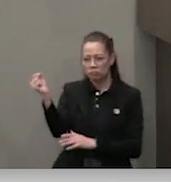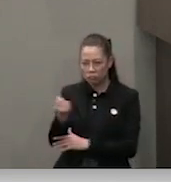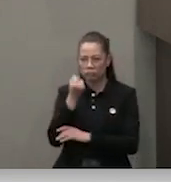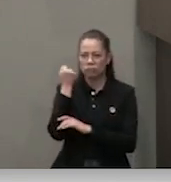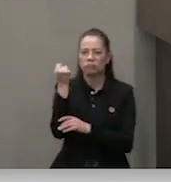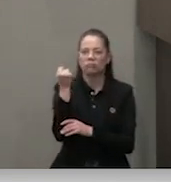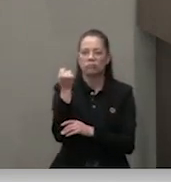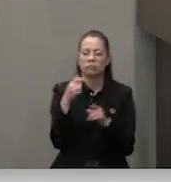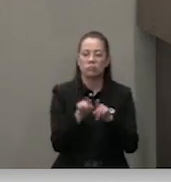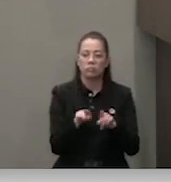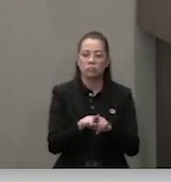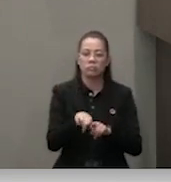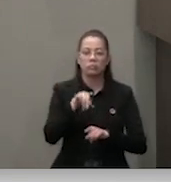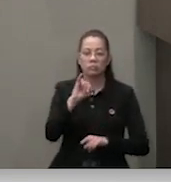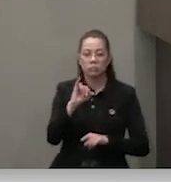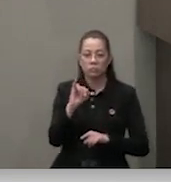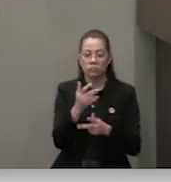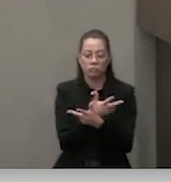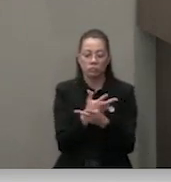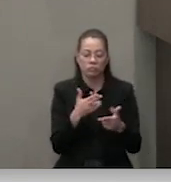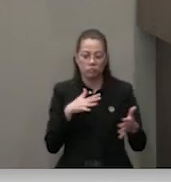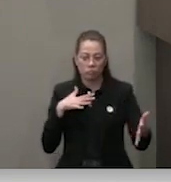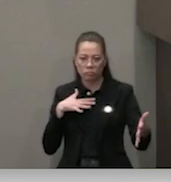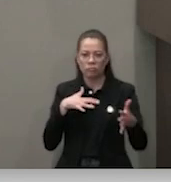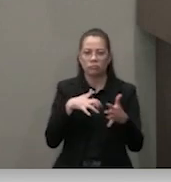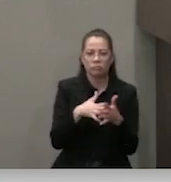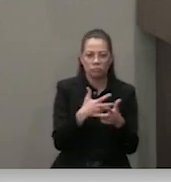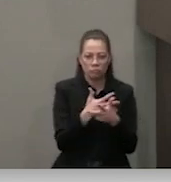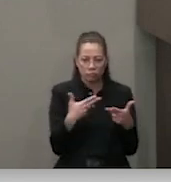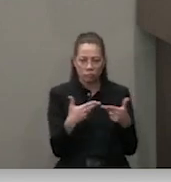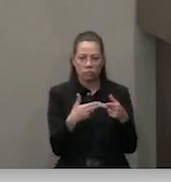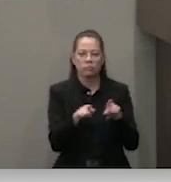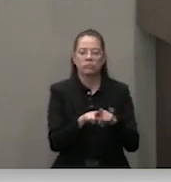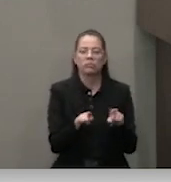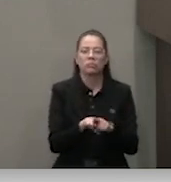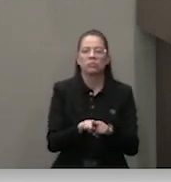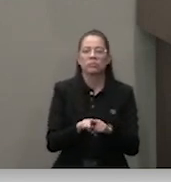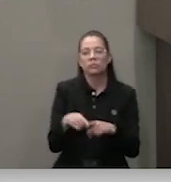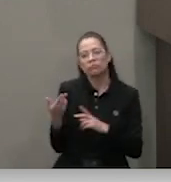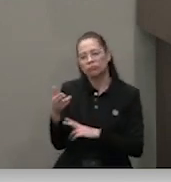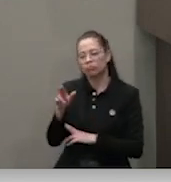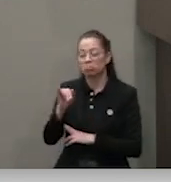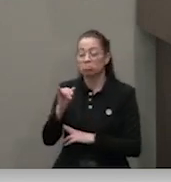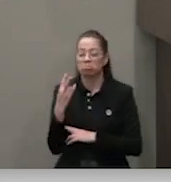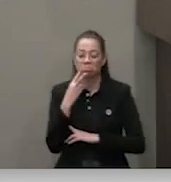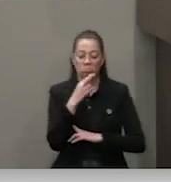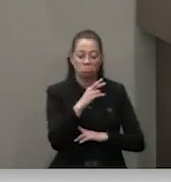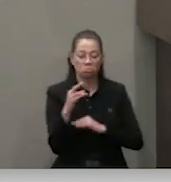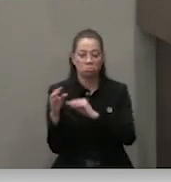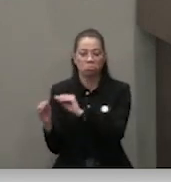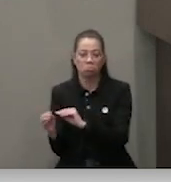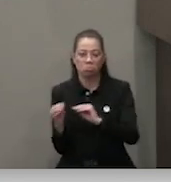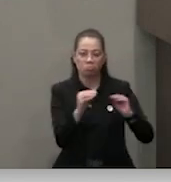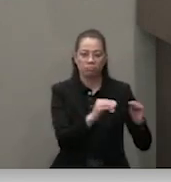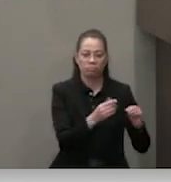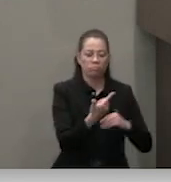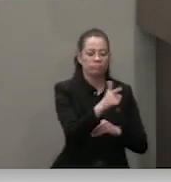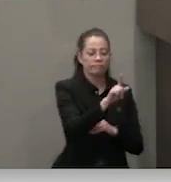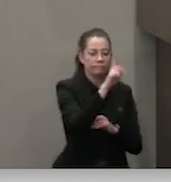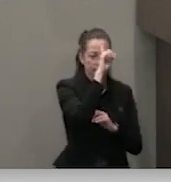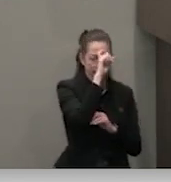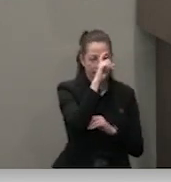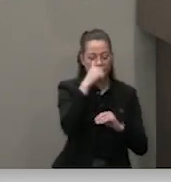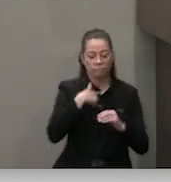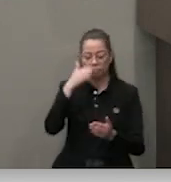grave se é um um acidente com grandes fraturas algo realmente grave ou se vem transferido do Hospital Municipal